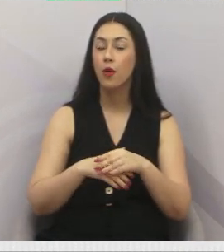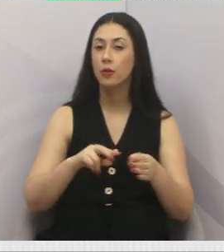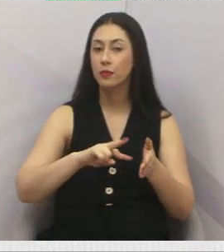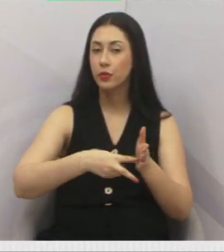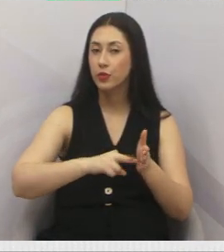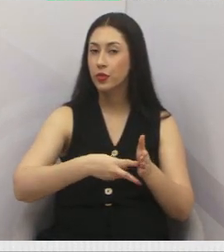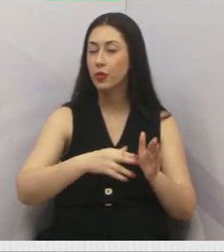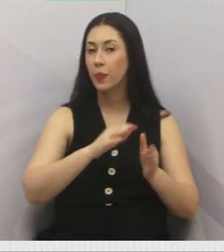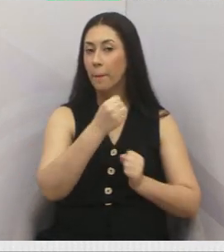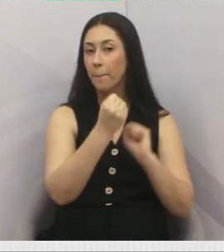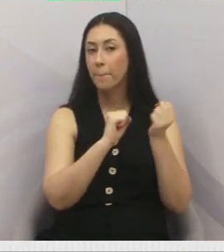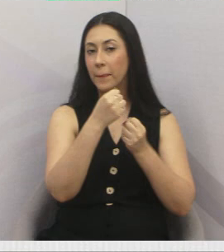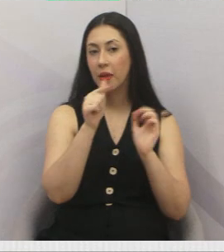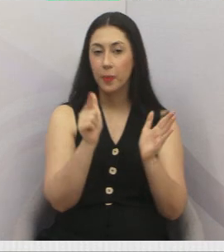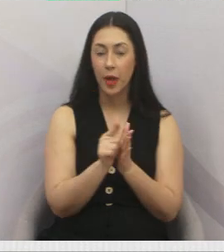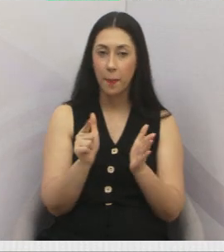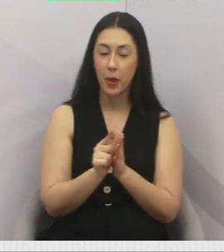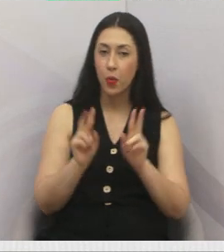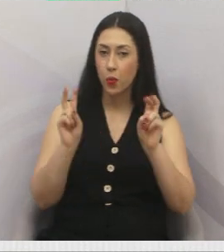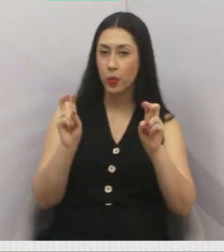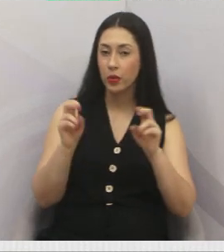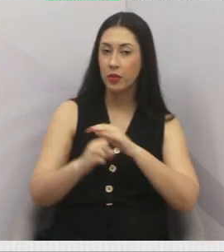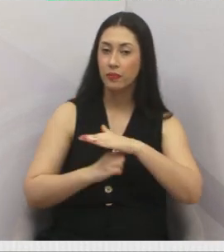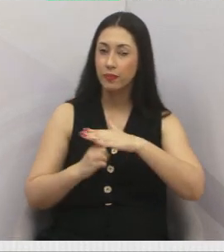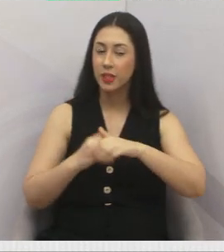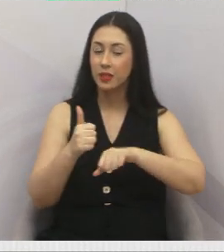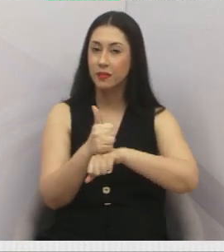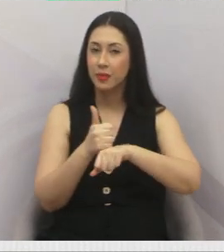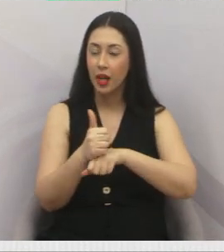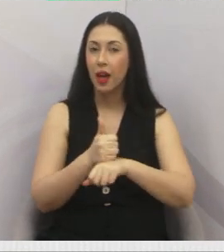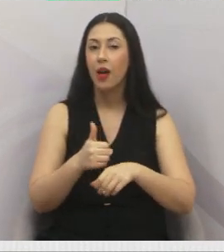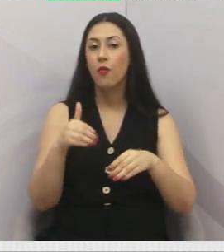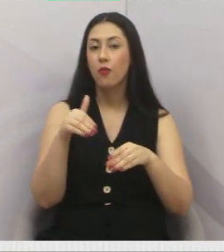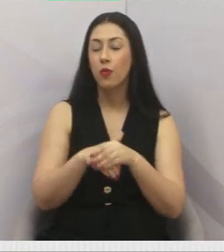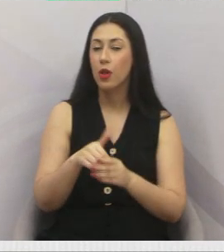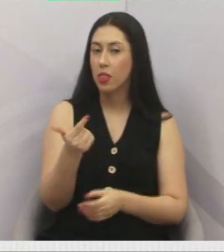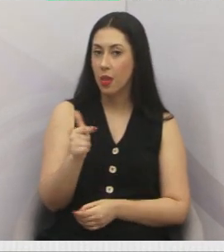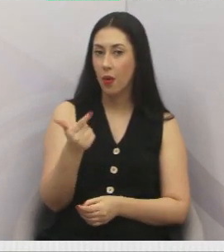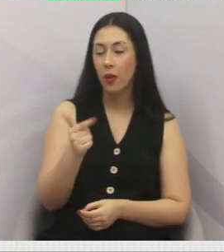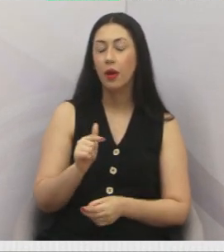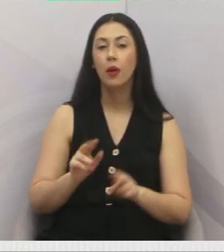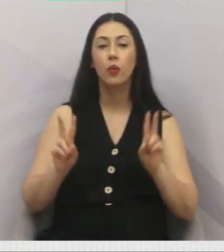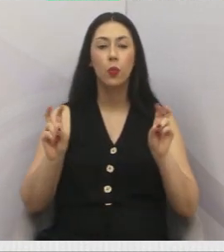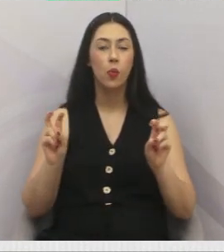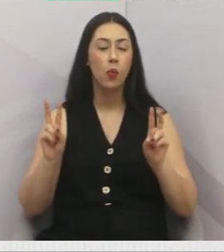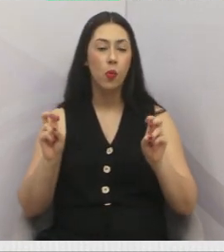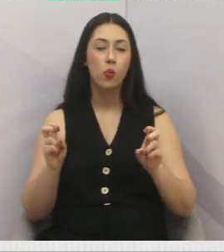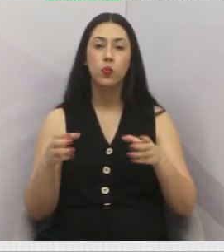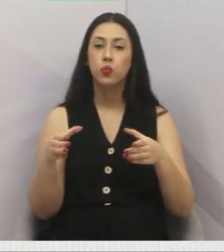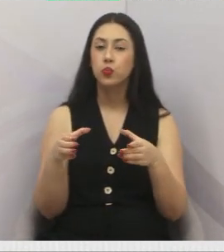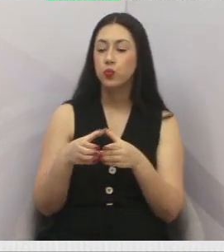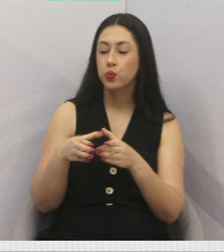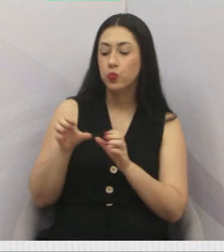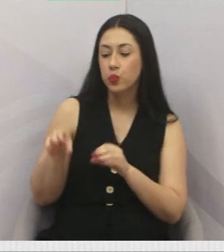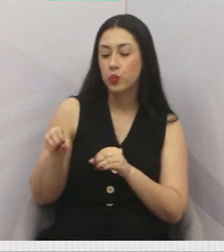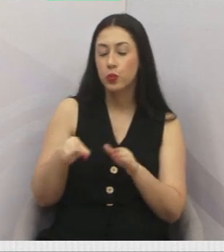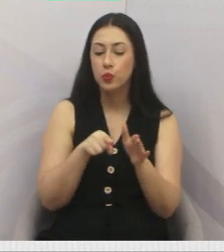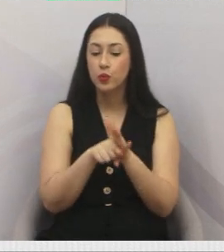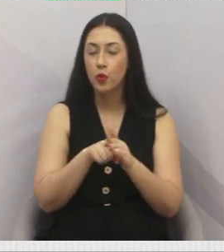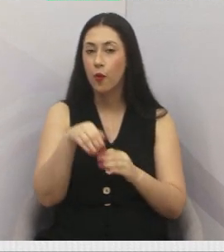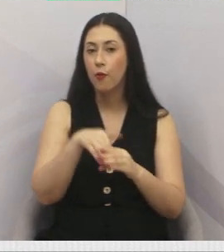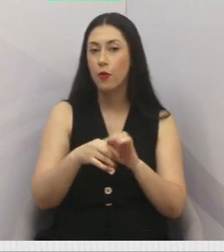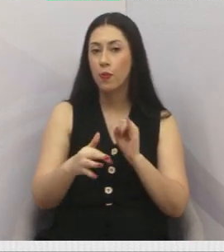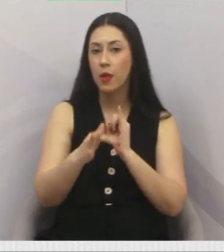sindicatos papeleiros. Segmento empresas e entidades profissionais, voto em branco. Segmento entidades acadêmicas, um voto para o Instituto